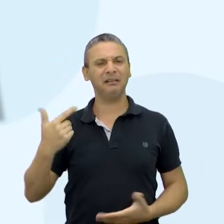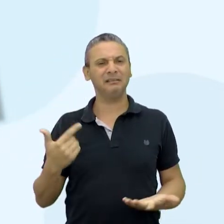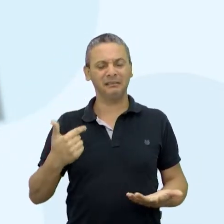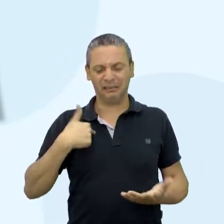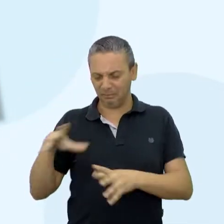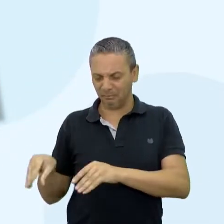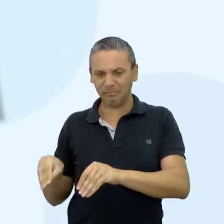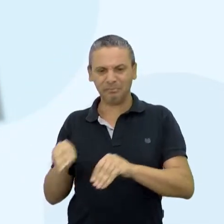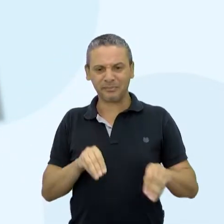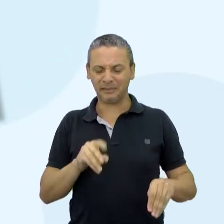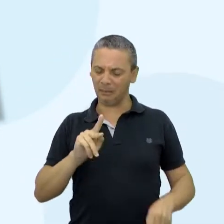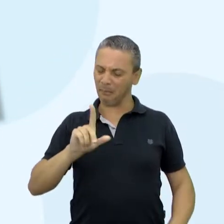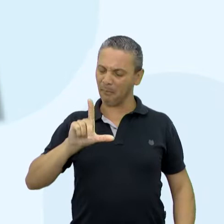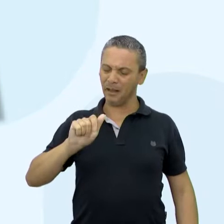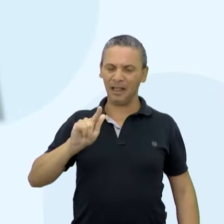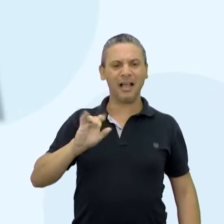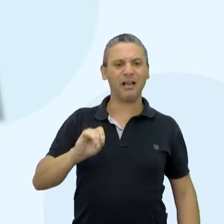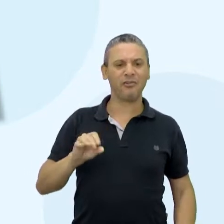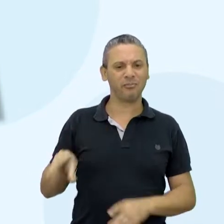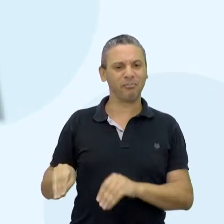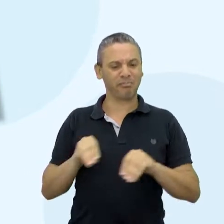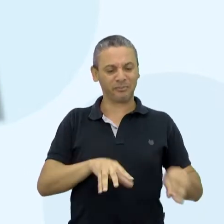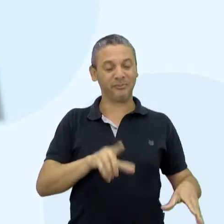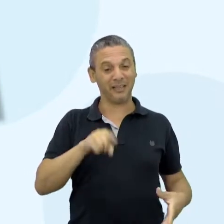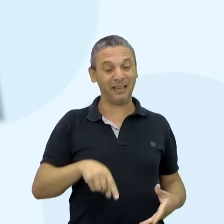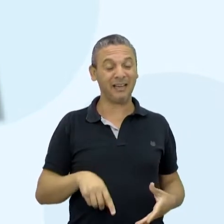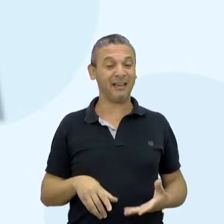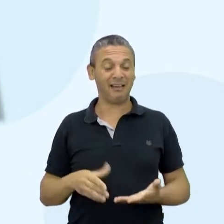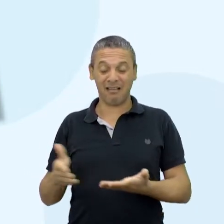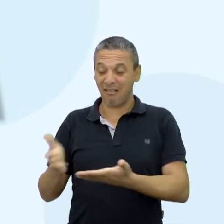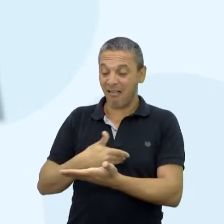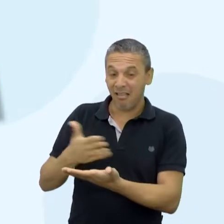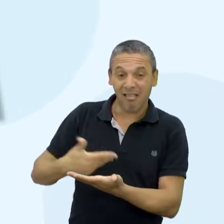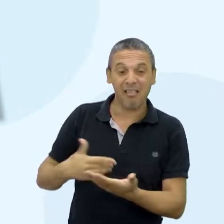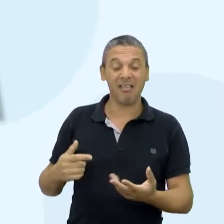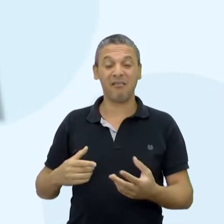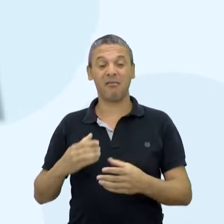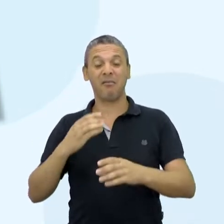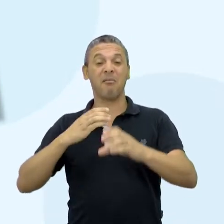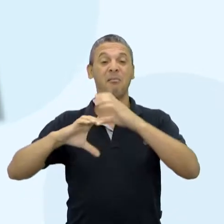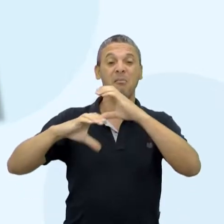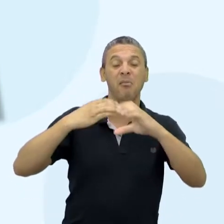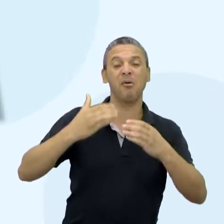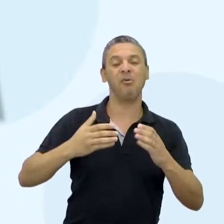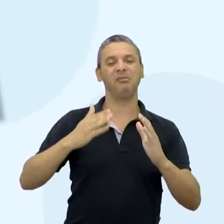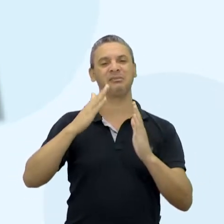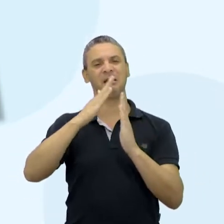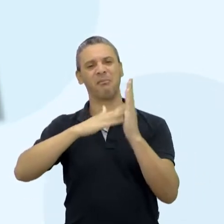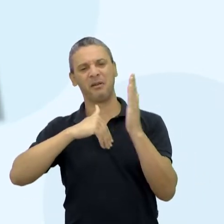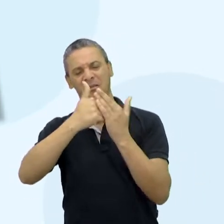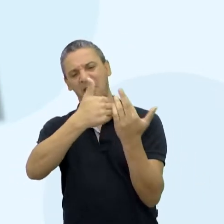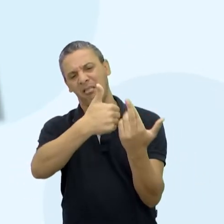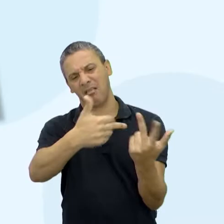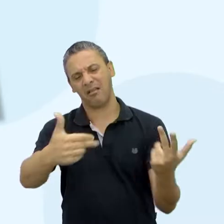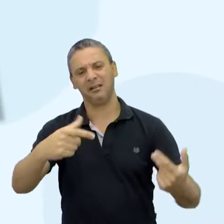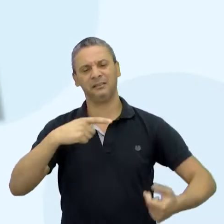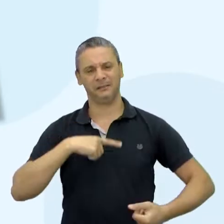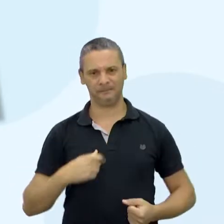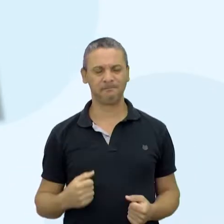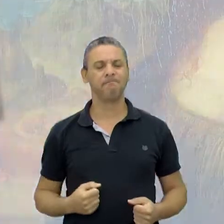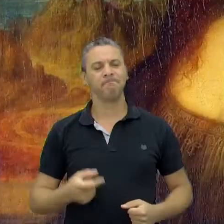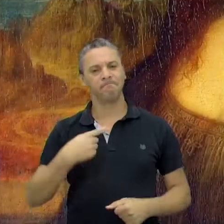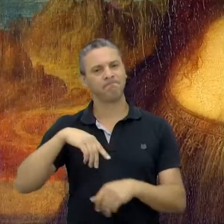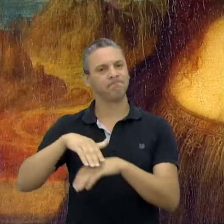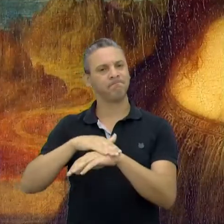outrem. Cópia, imitação, plágio de um livro, trecho de música, de uma pintura, etc. Exatamente o que